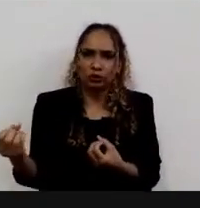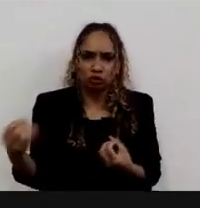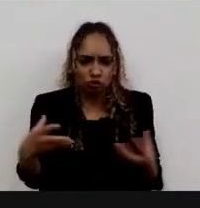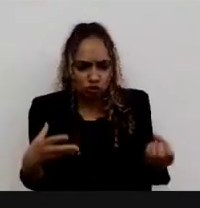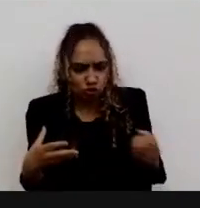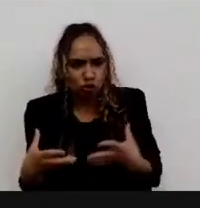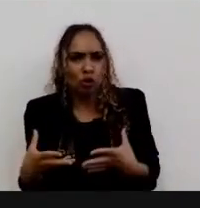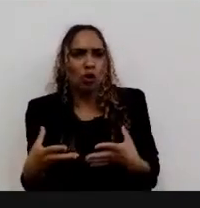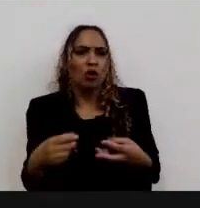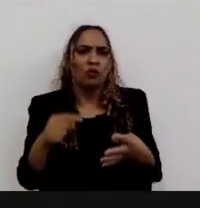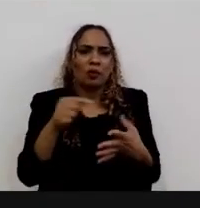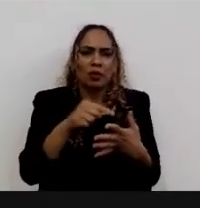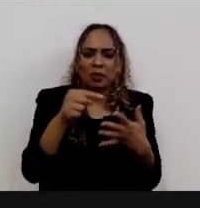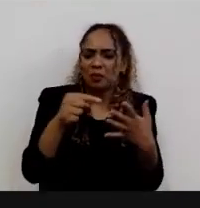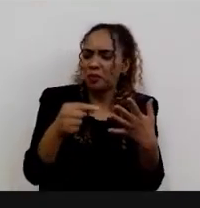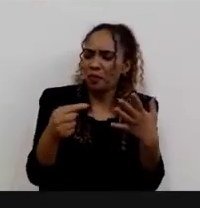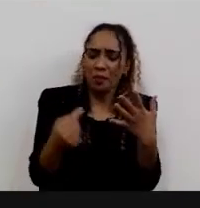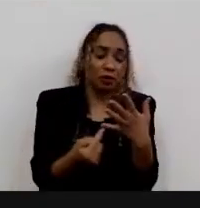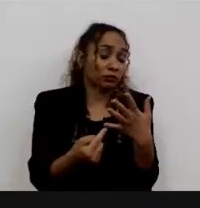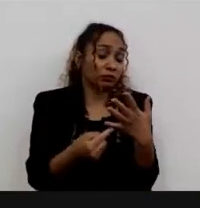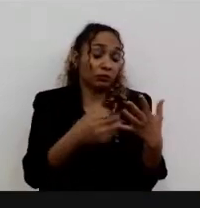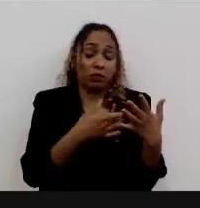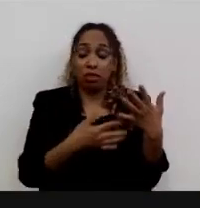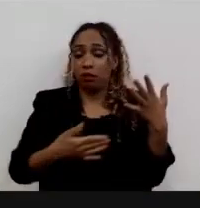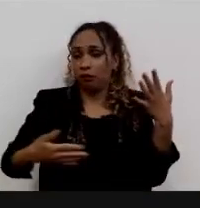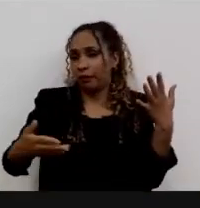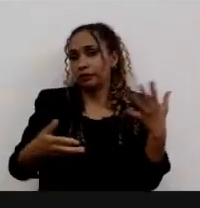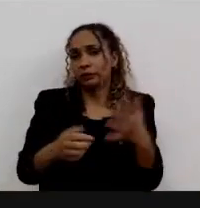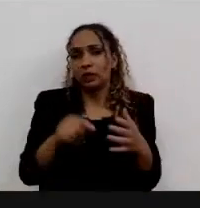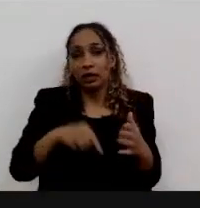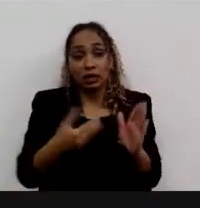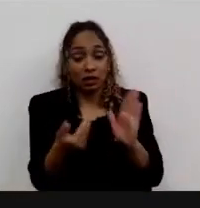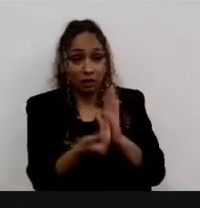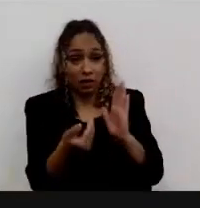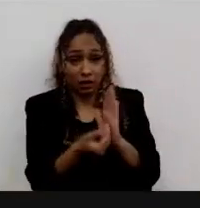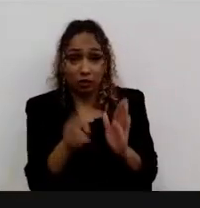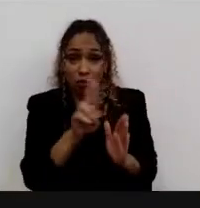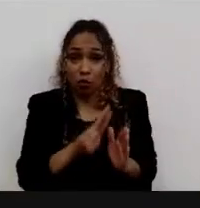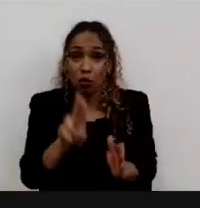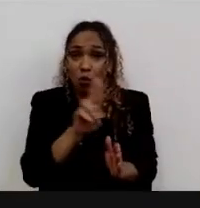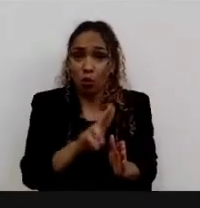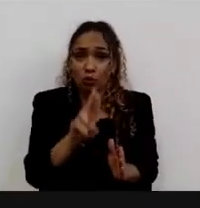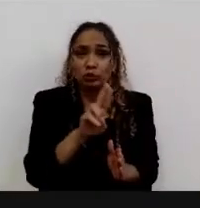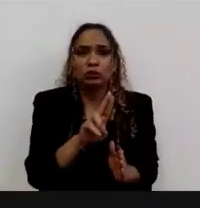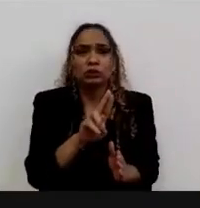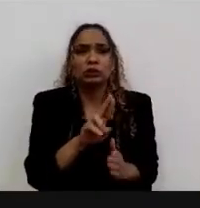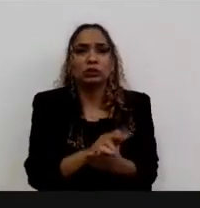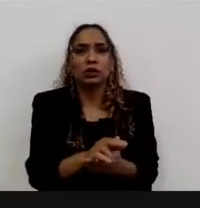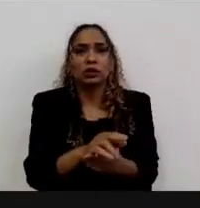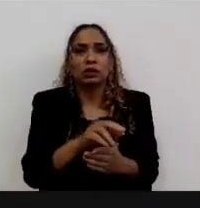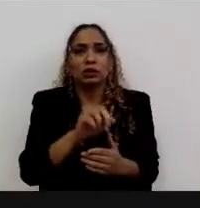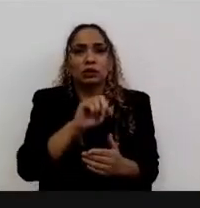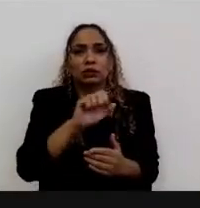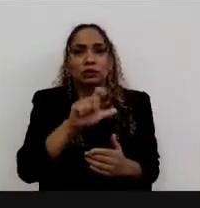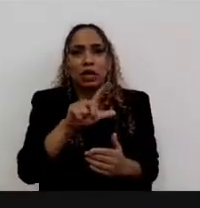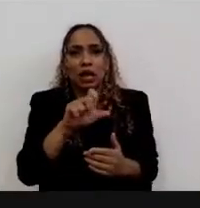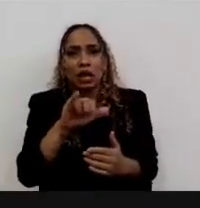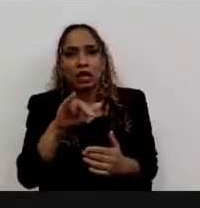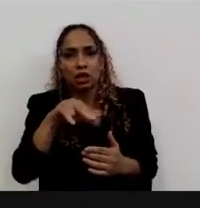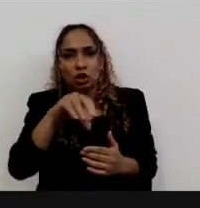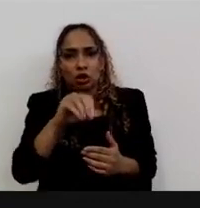Appium, Cypress, Puppet e tem muitas outras, tá bom? Aqui na Câmara, em especial, nós utilizamos bastante o Selenium e